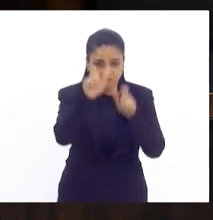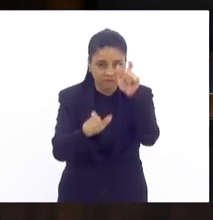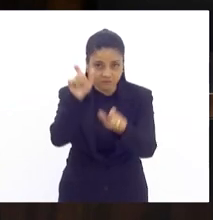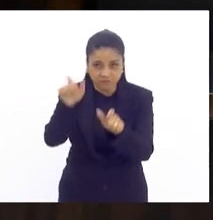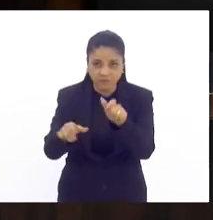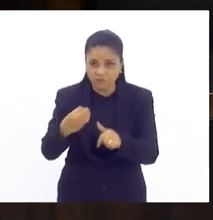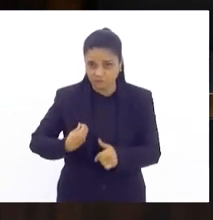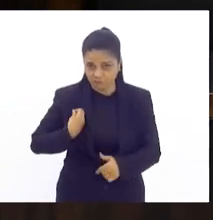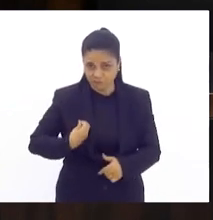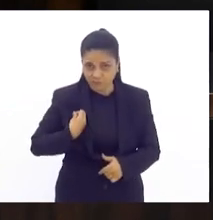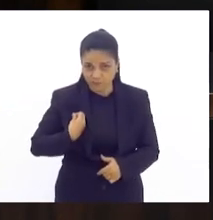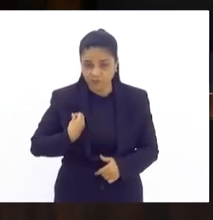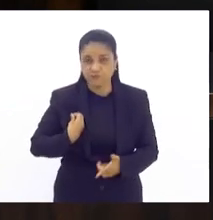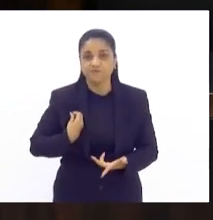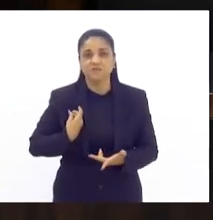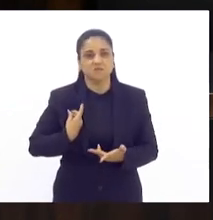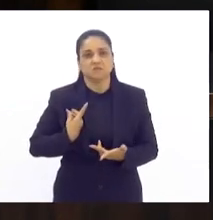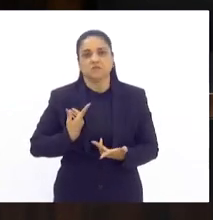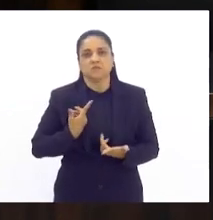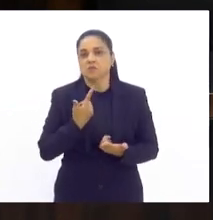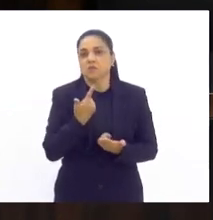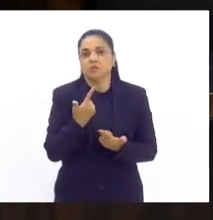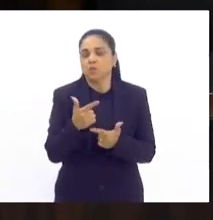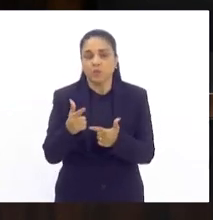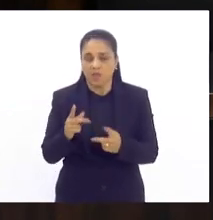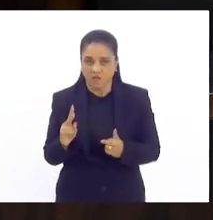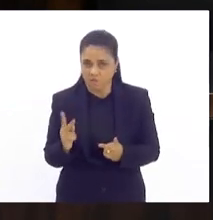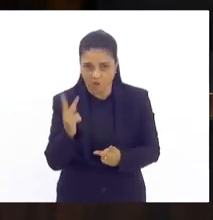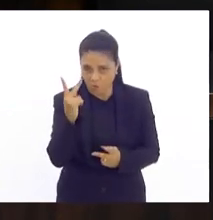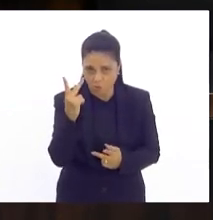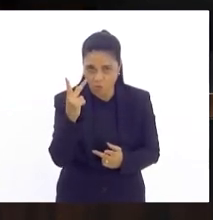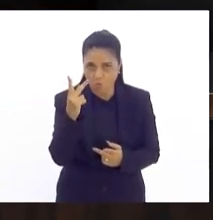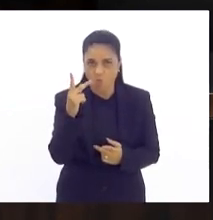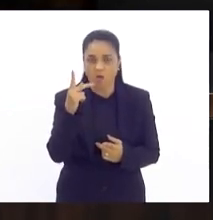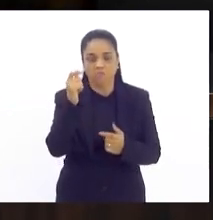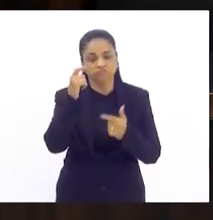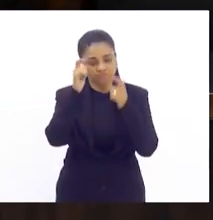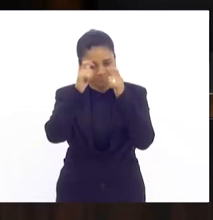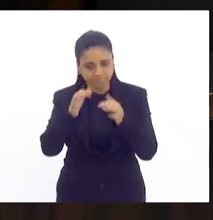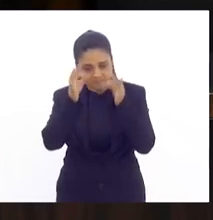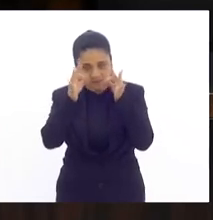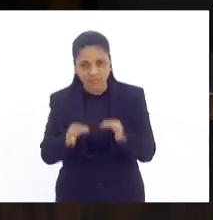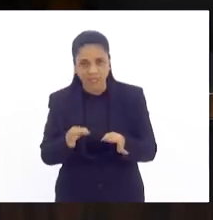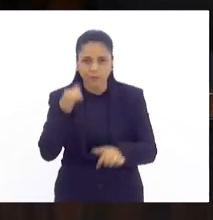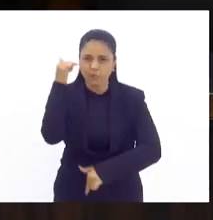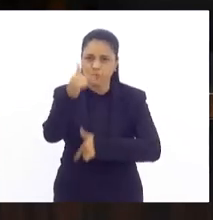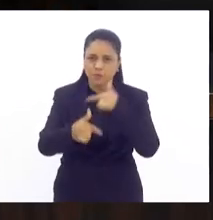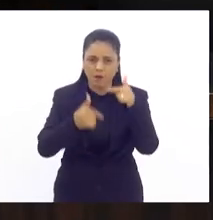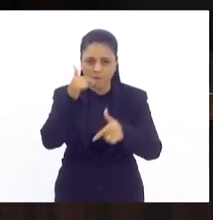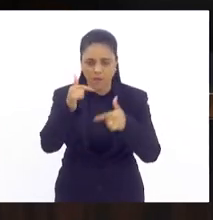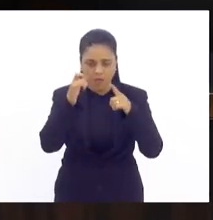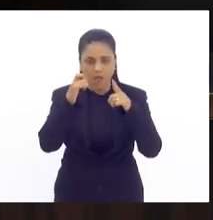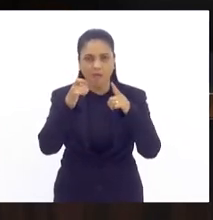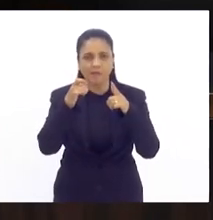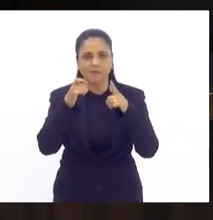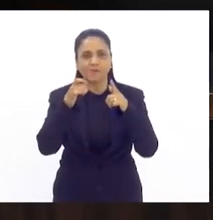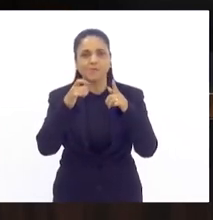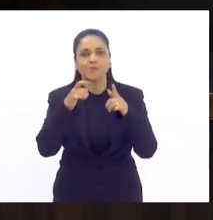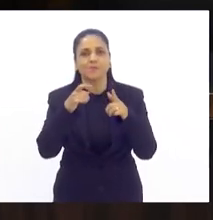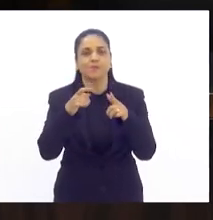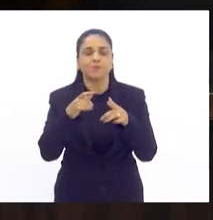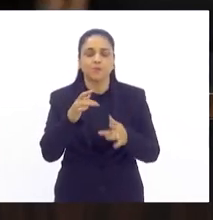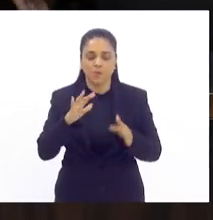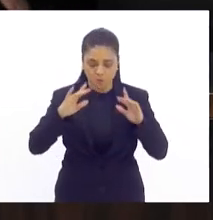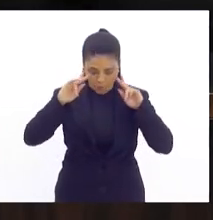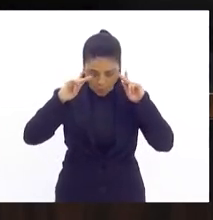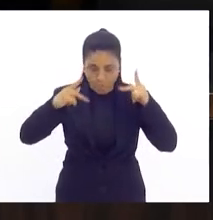tem preço. Por essa conduta exemplar, com relevante espírito